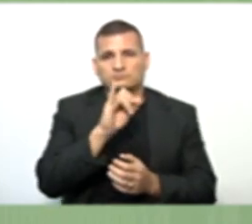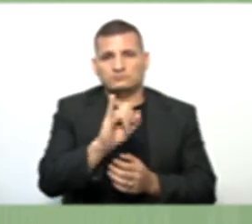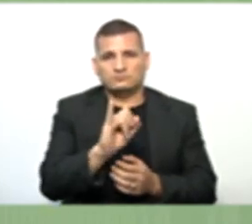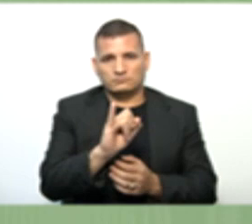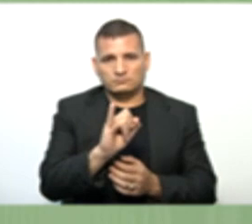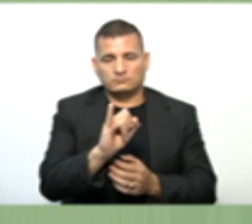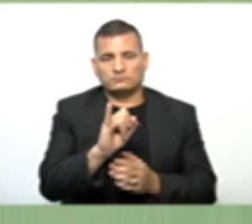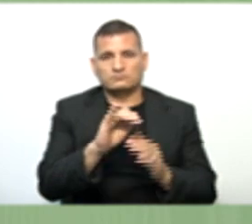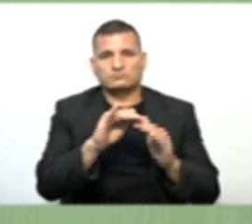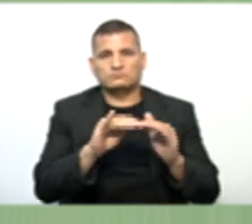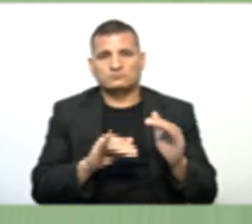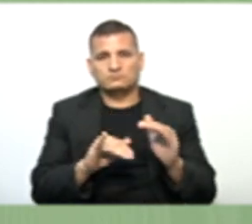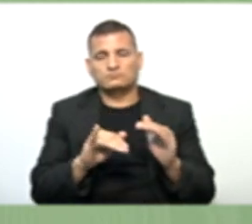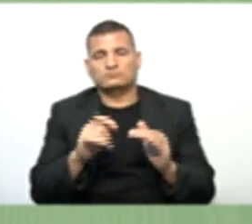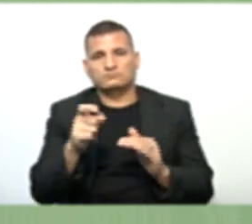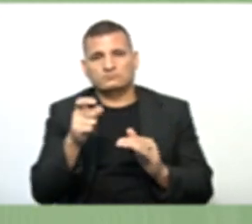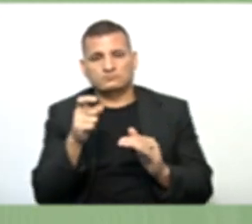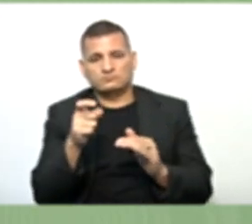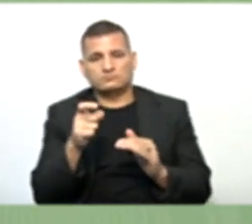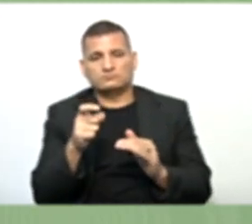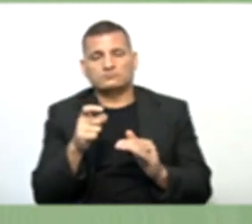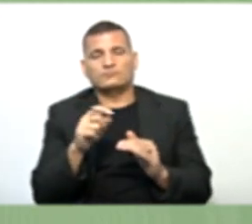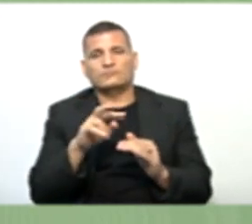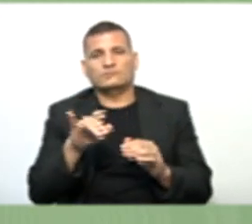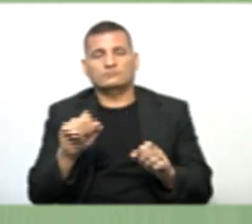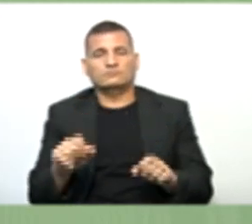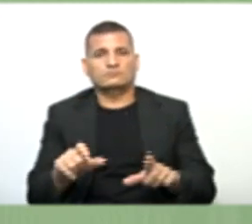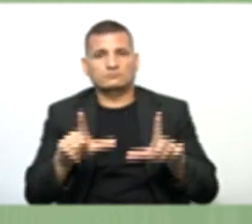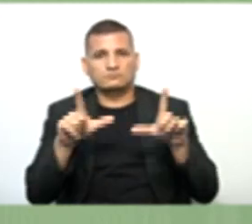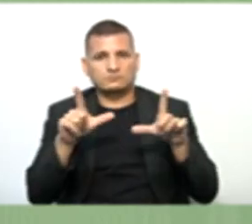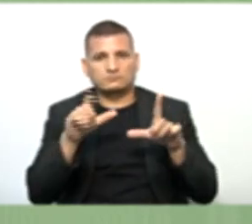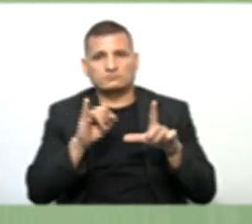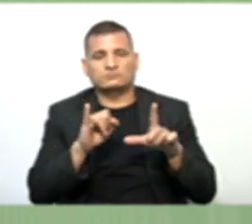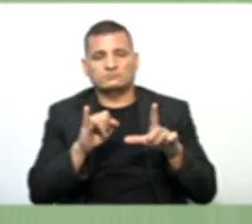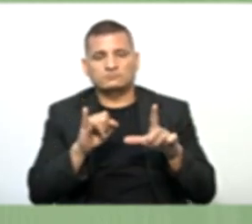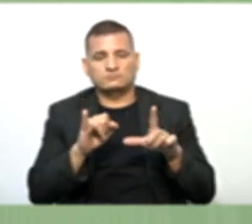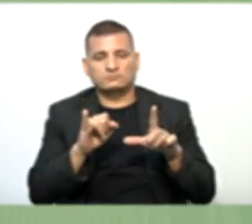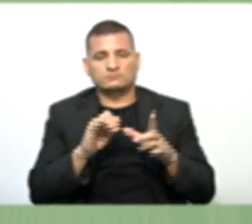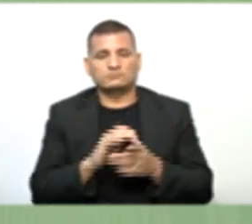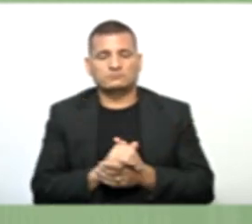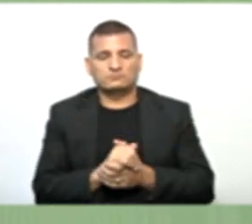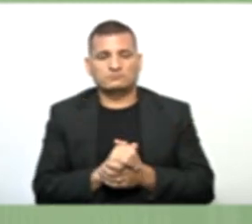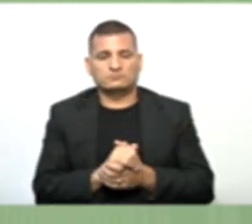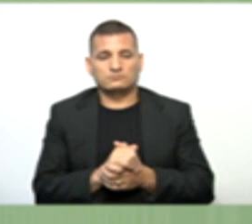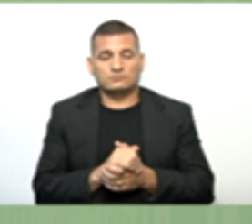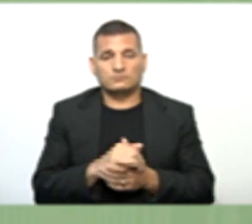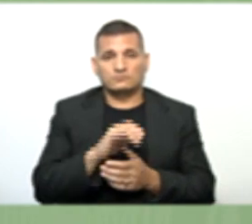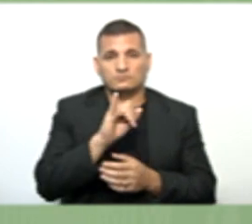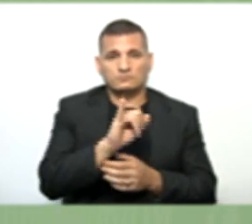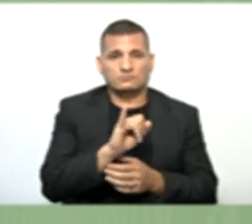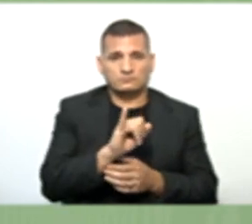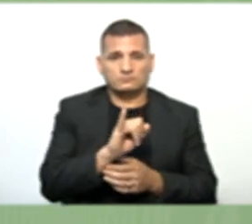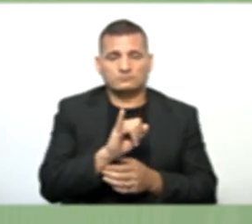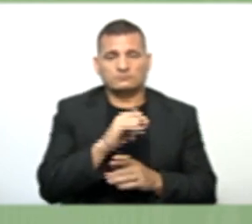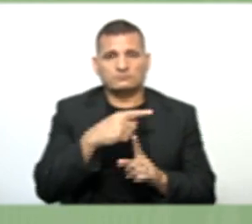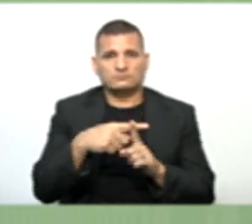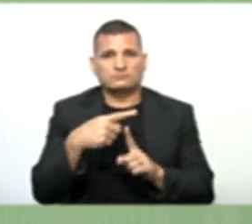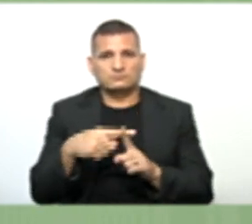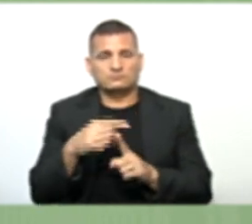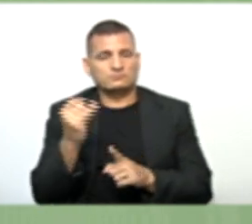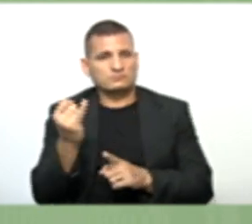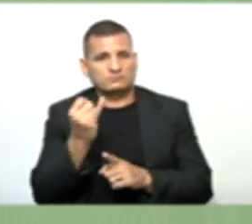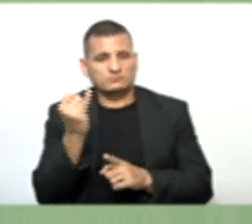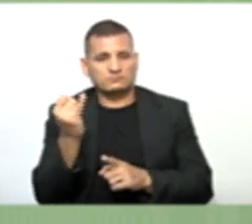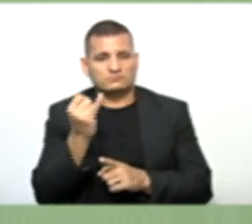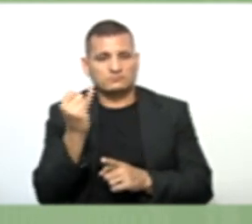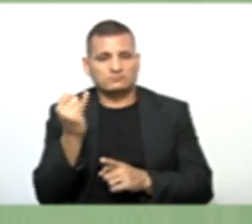i e vai incrementar o i. Isso aqui é muito importante, ó. Porque se eu não fizer esse comando aqui, esse